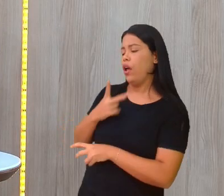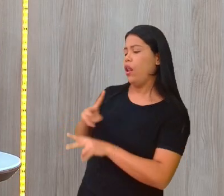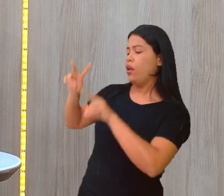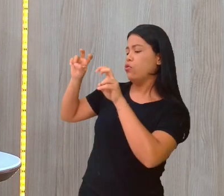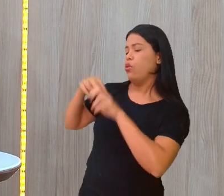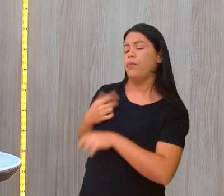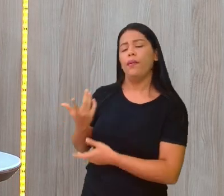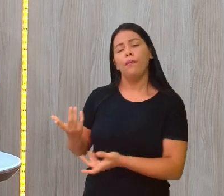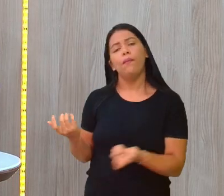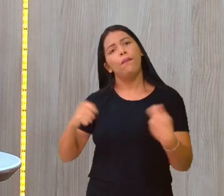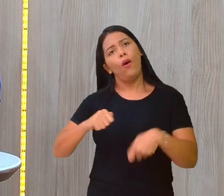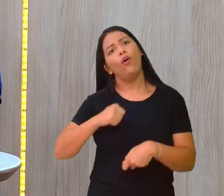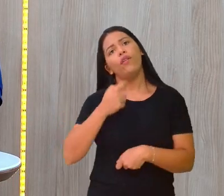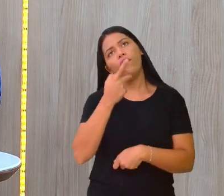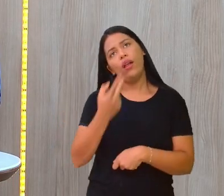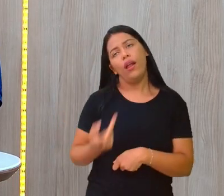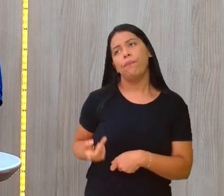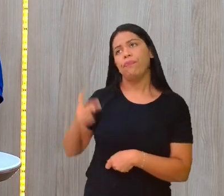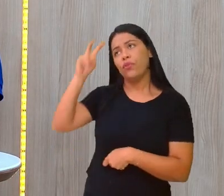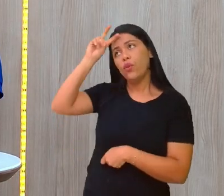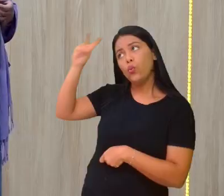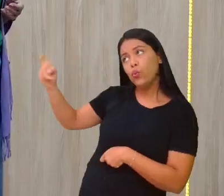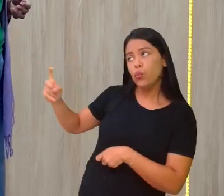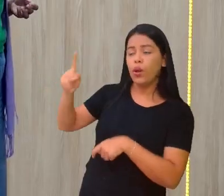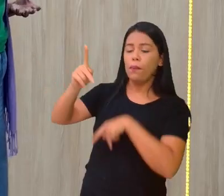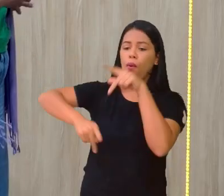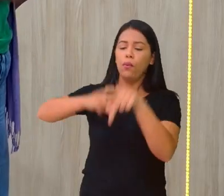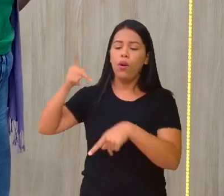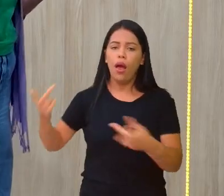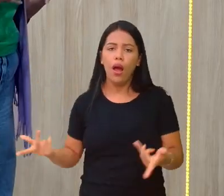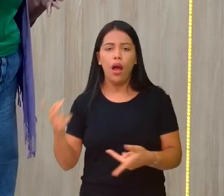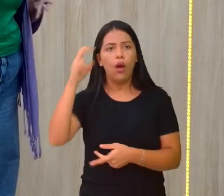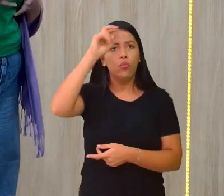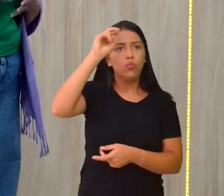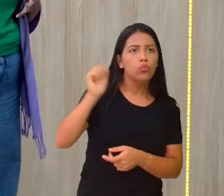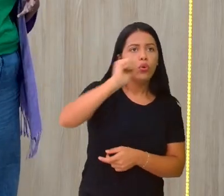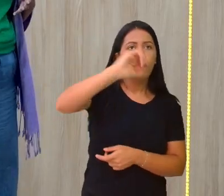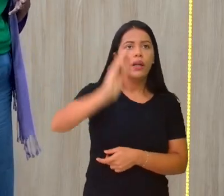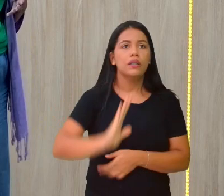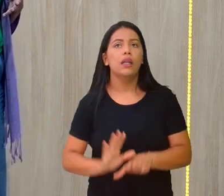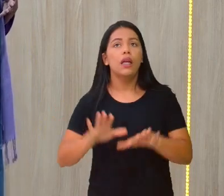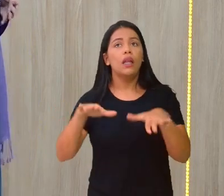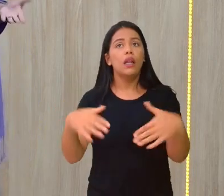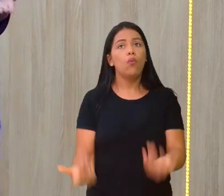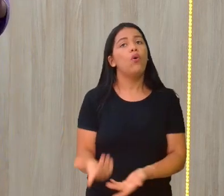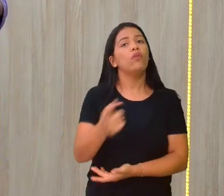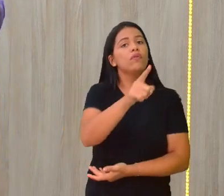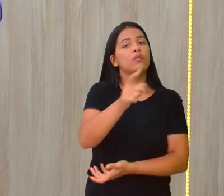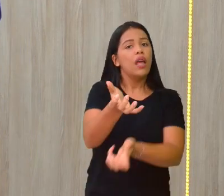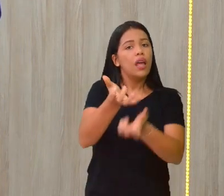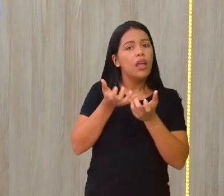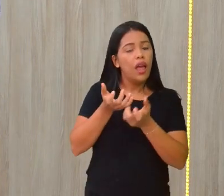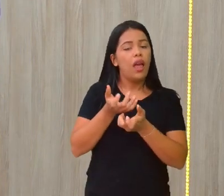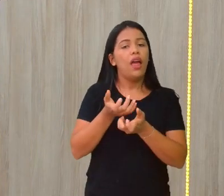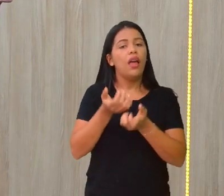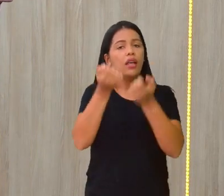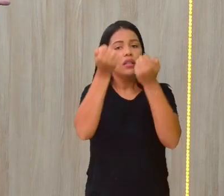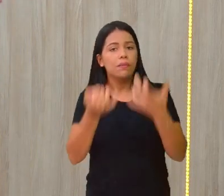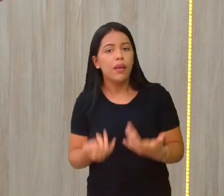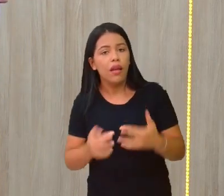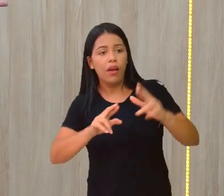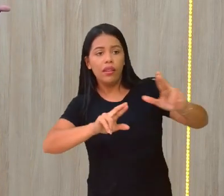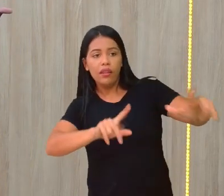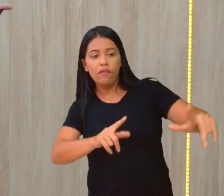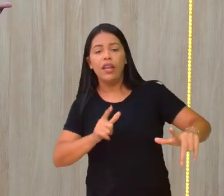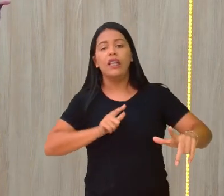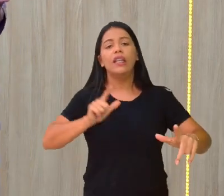cultura popular. Sim, né? Cultura popular. Aí quando você quer diferenciar daquela mais acadêmica, cultura erudita